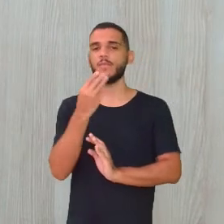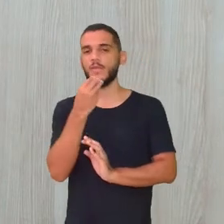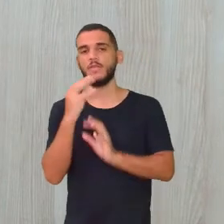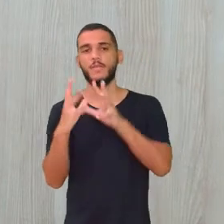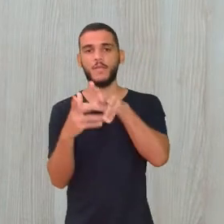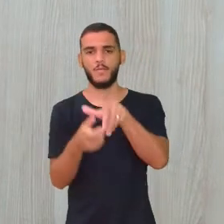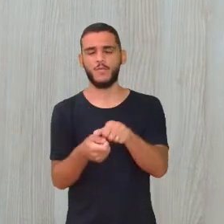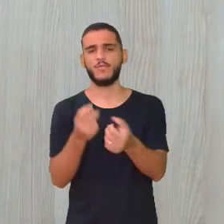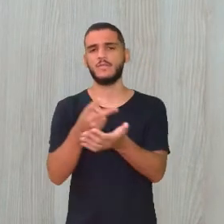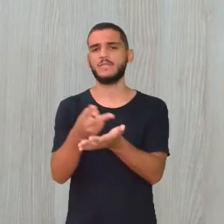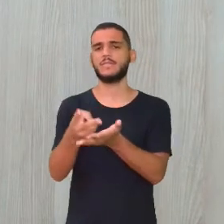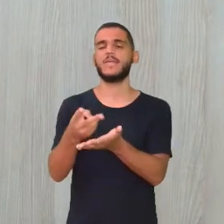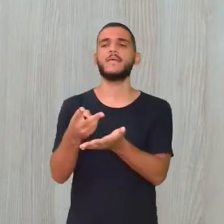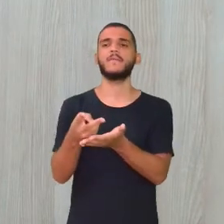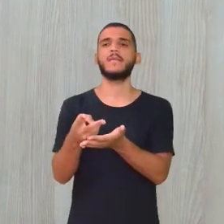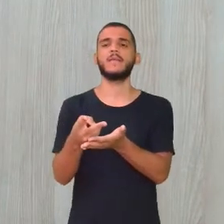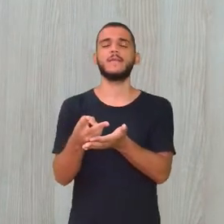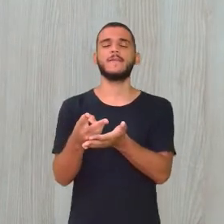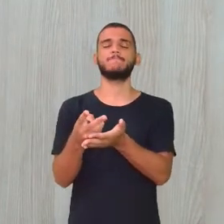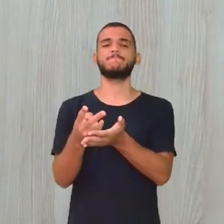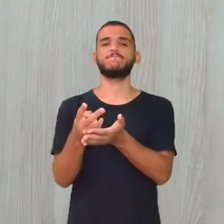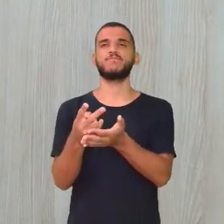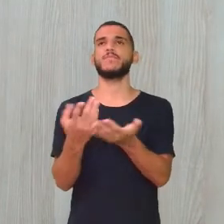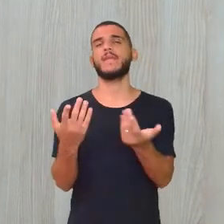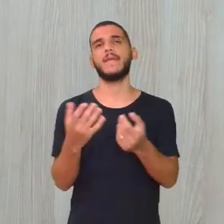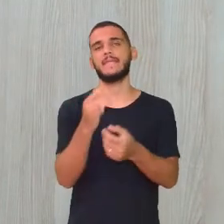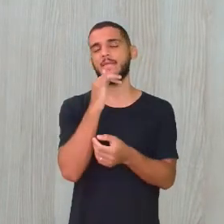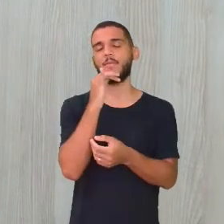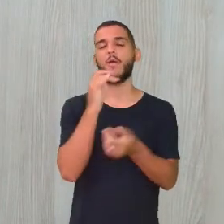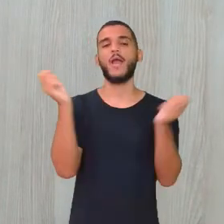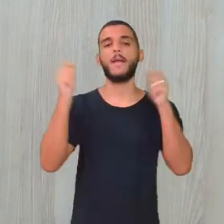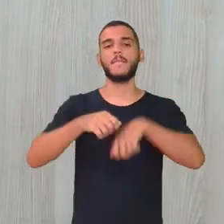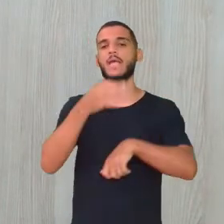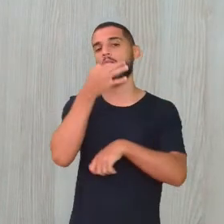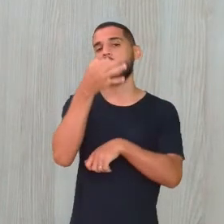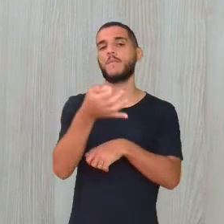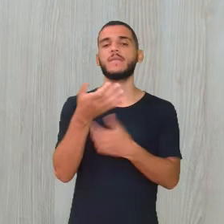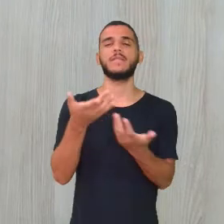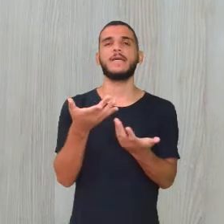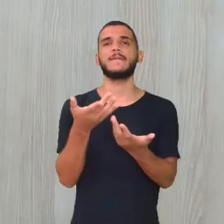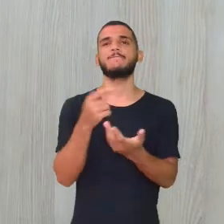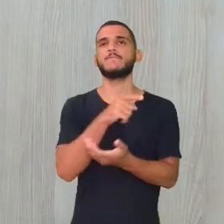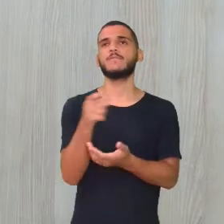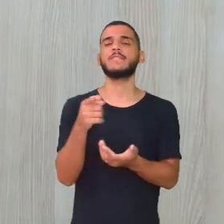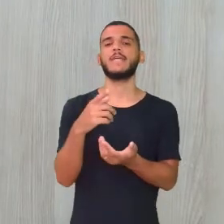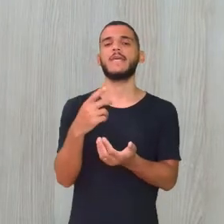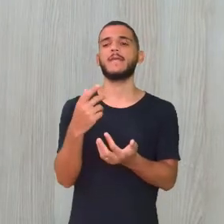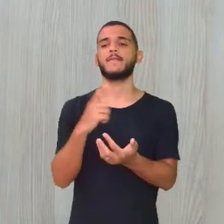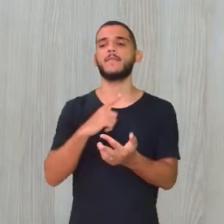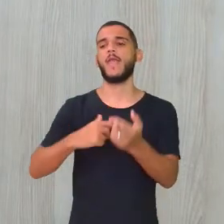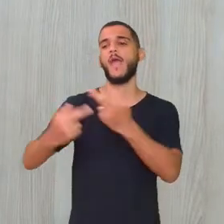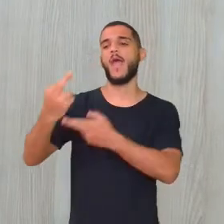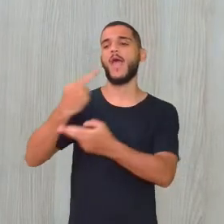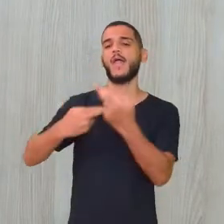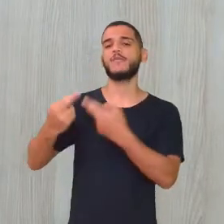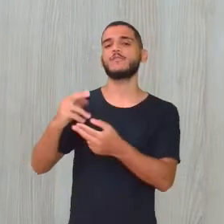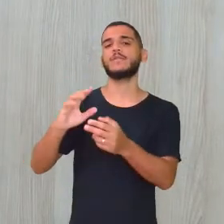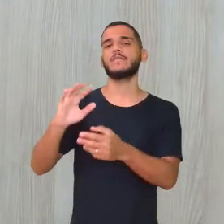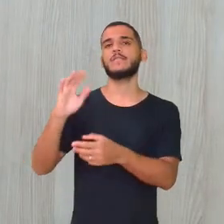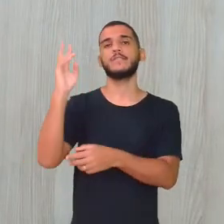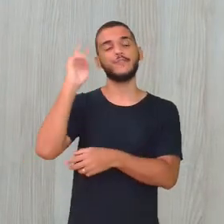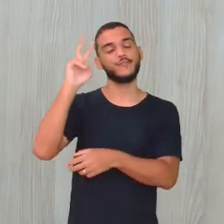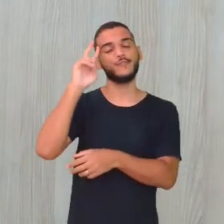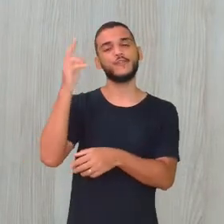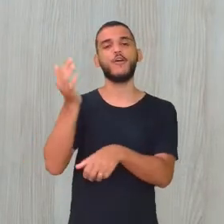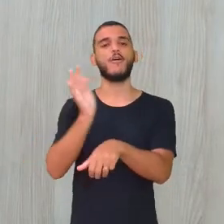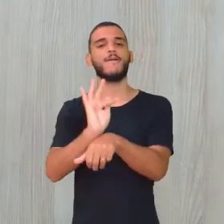mundo, né? E sempre conta um Isso. pouco. Veja, a capacidade argumentativa de você relacionar uma história ficcional ao tema